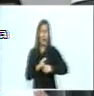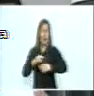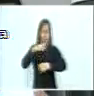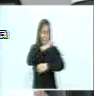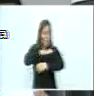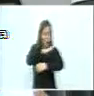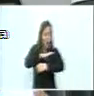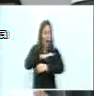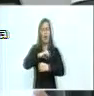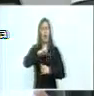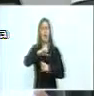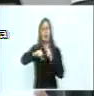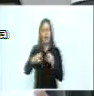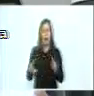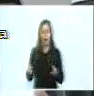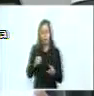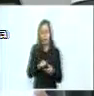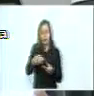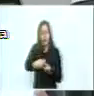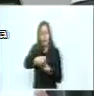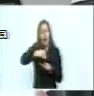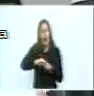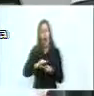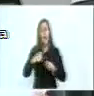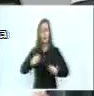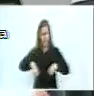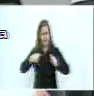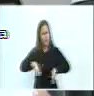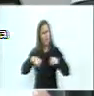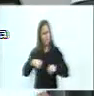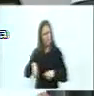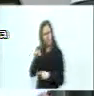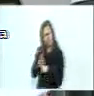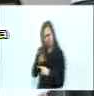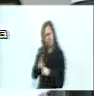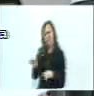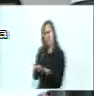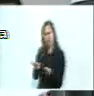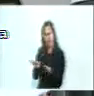de fraldas pode e deve ser feito pelo pai.